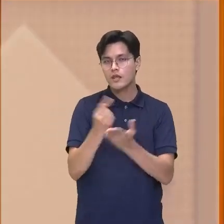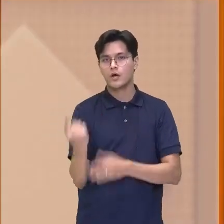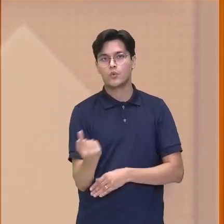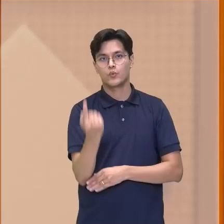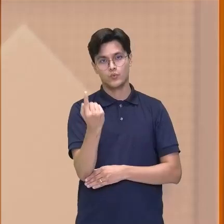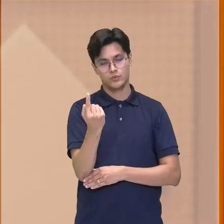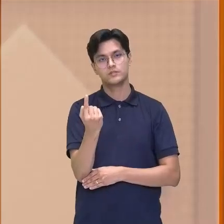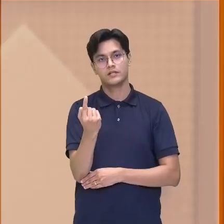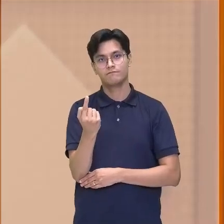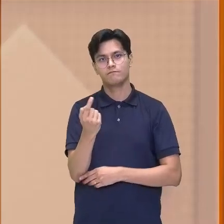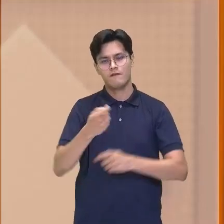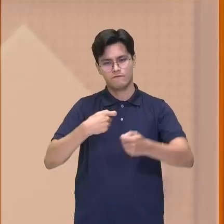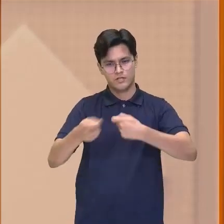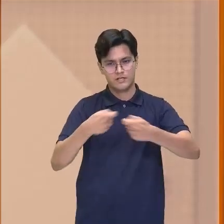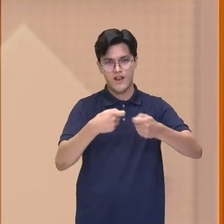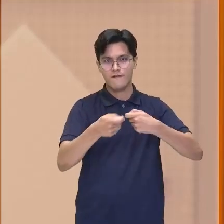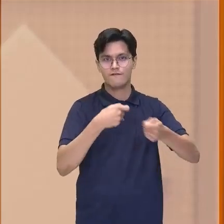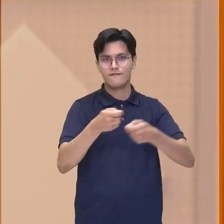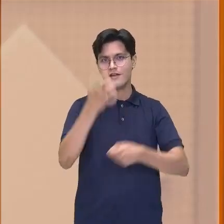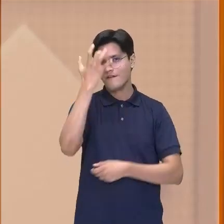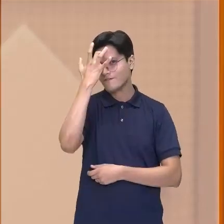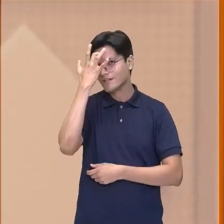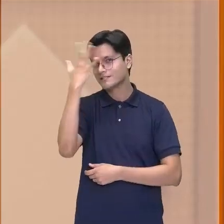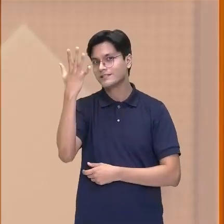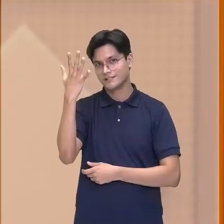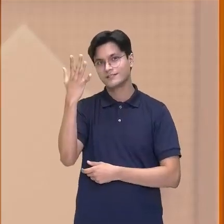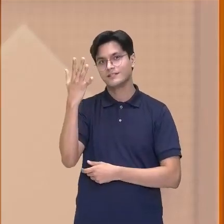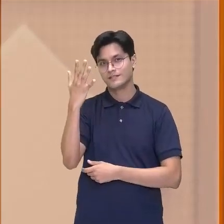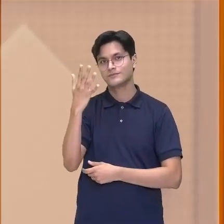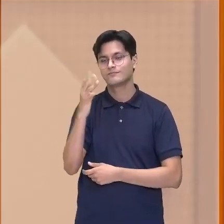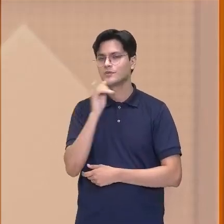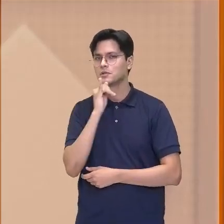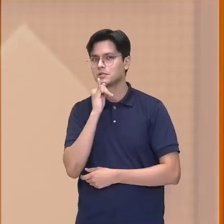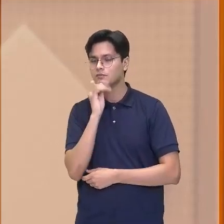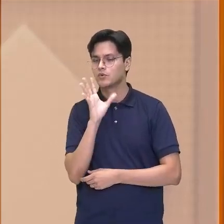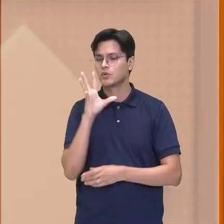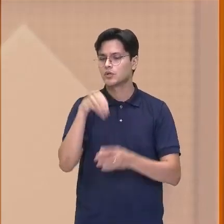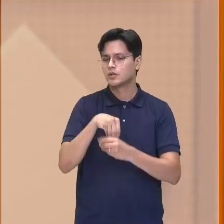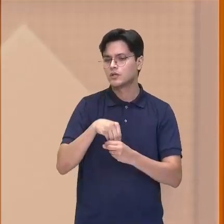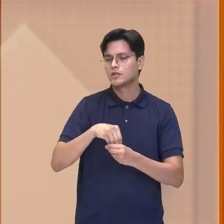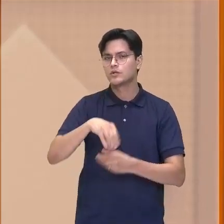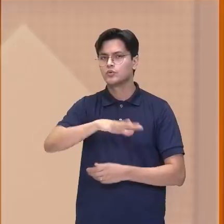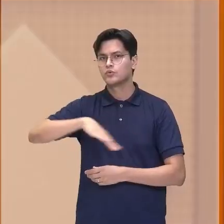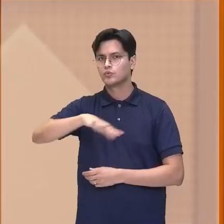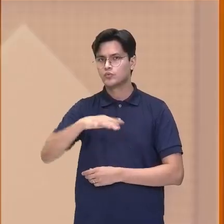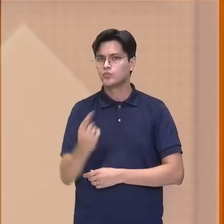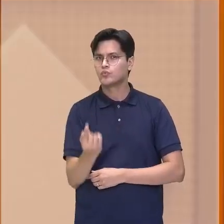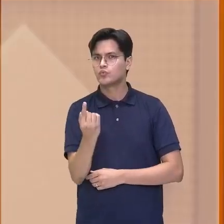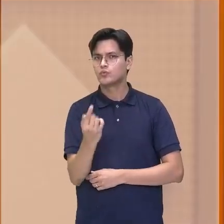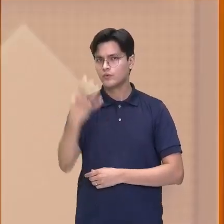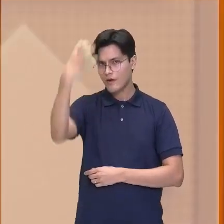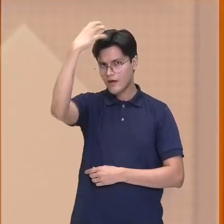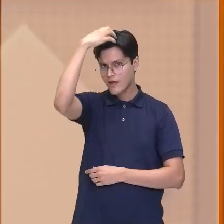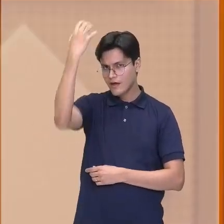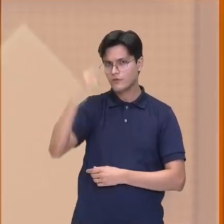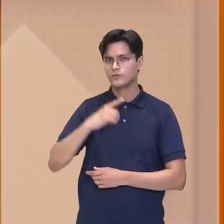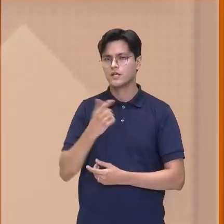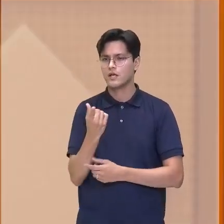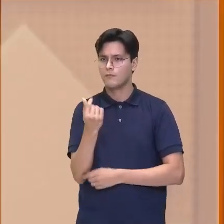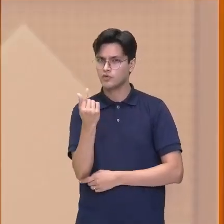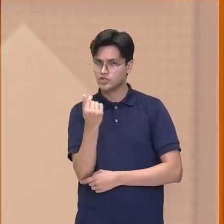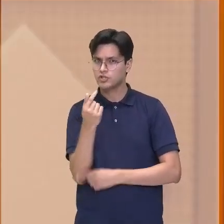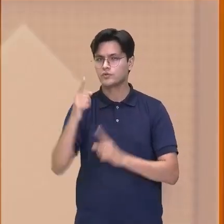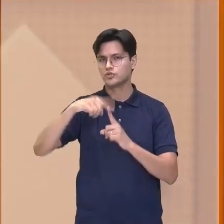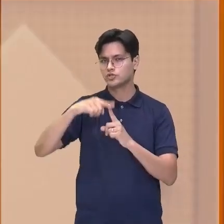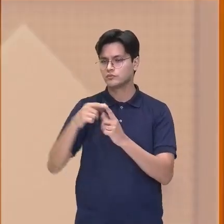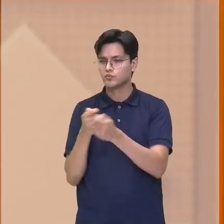haverão trocas cambiais dentro do mesmo reino, porque eles vão usar a mesma moeda. Então isso vai fazer com que eles tenham